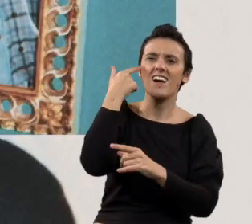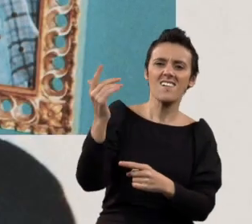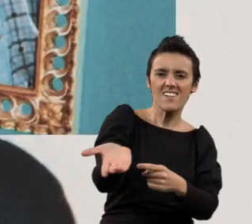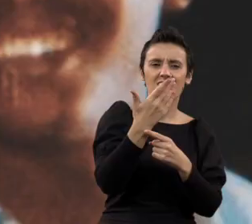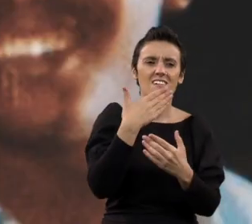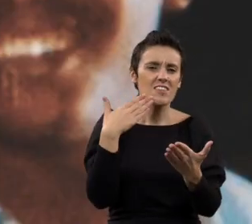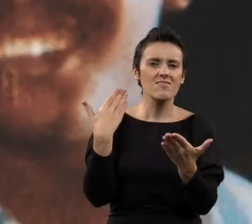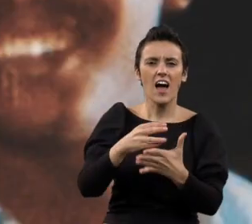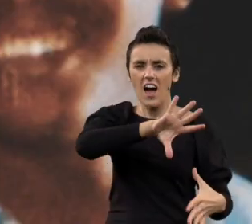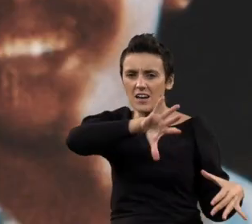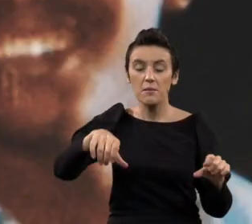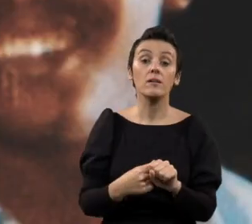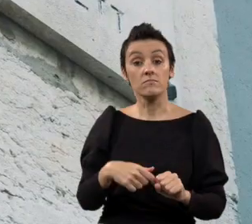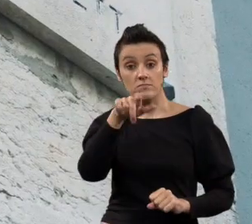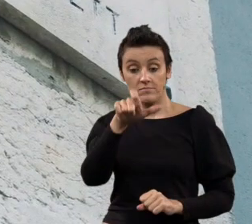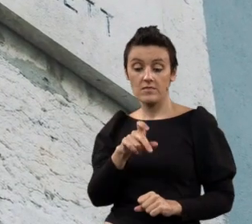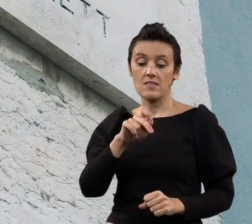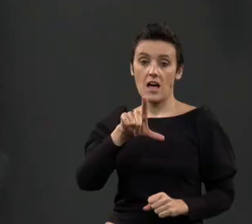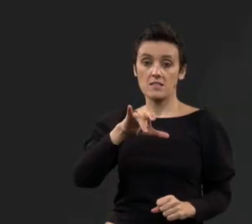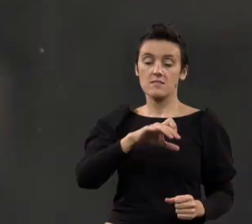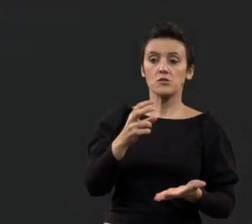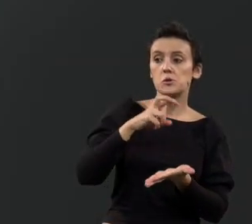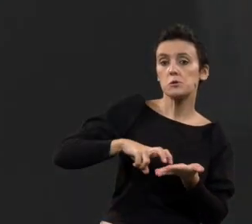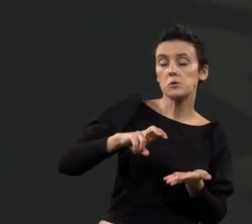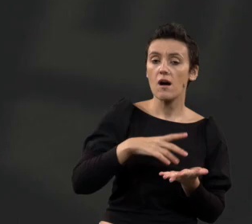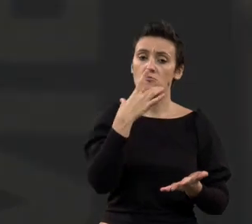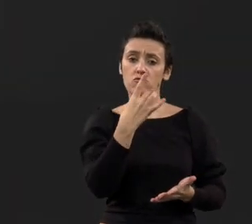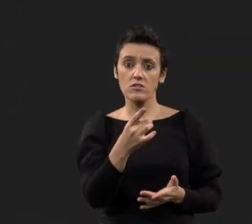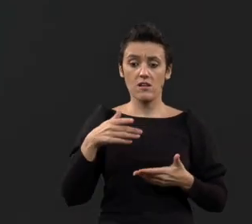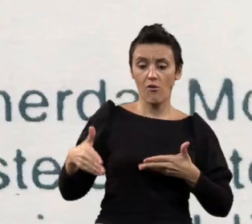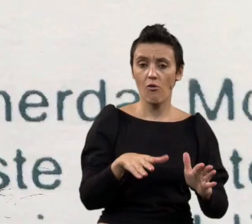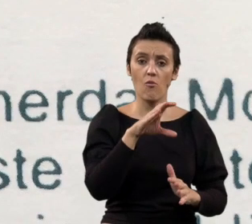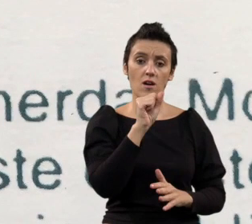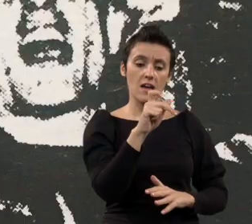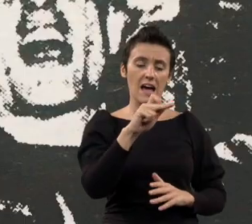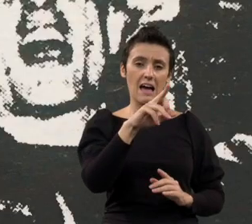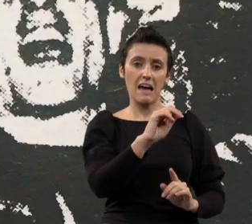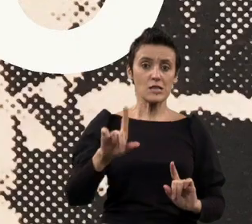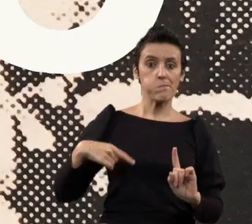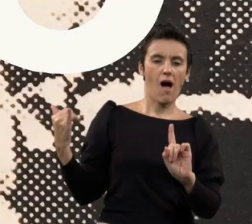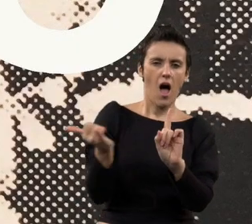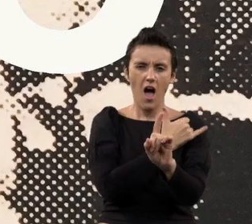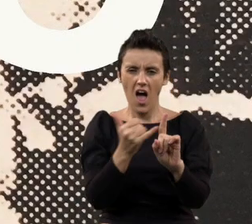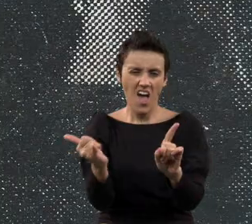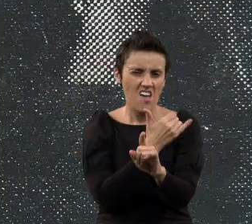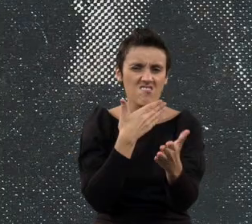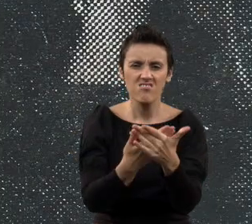Alcindo Monteiro caminhava sozinho na rua Garrete quando foi alegadamente agredido até à morte pelos skins.